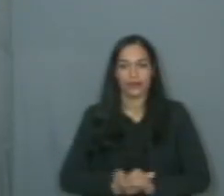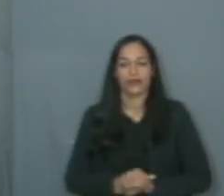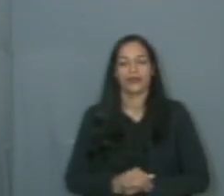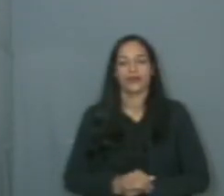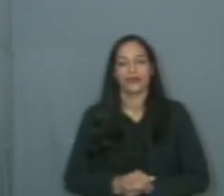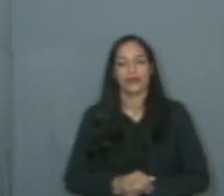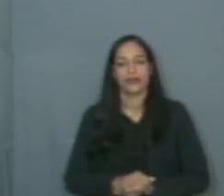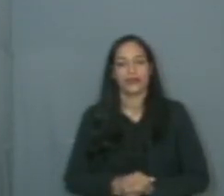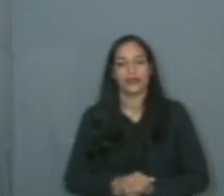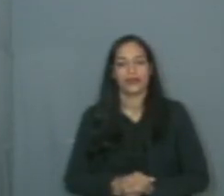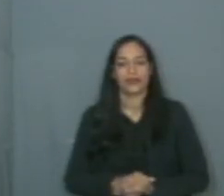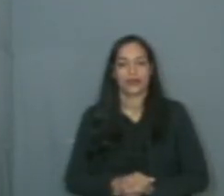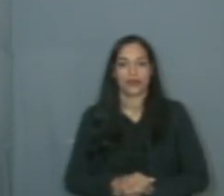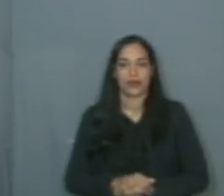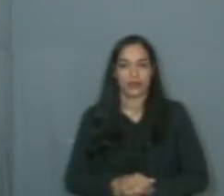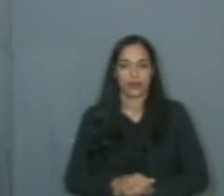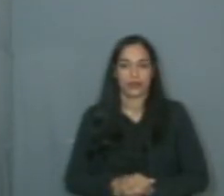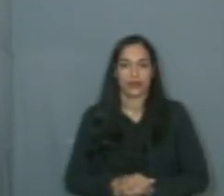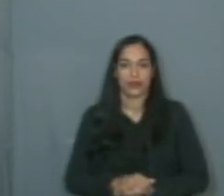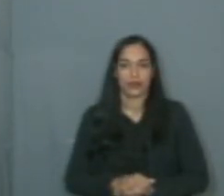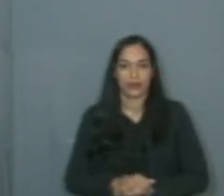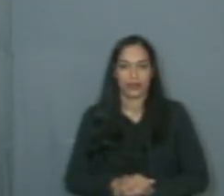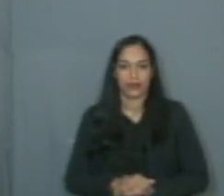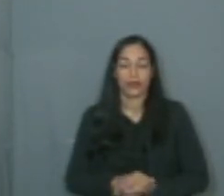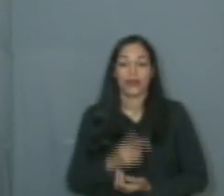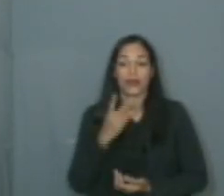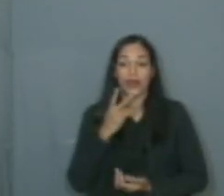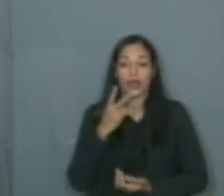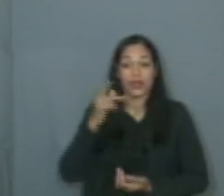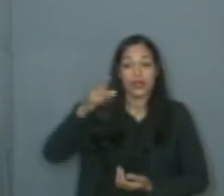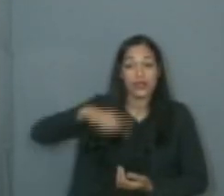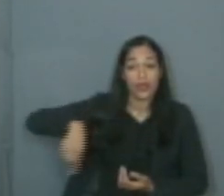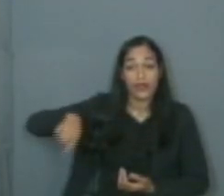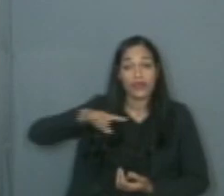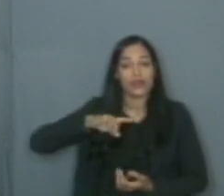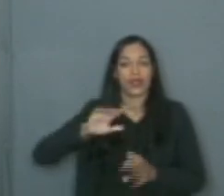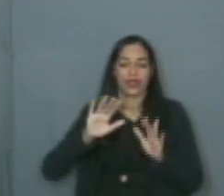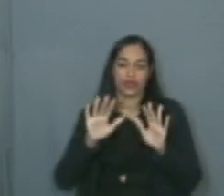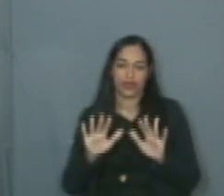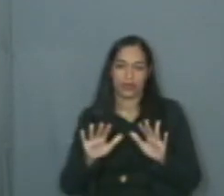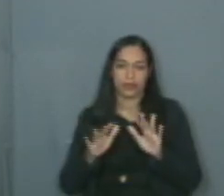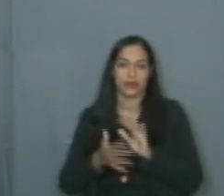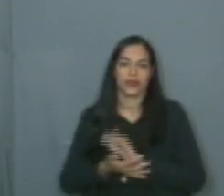Eu quero dizer para vocês, então vou dar um pouco